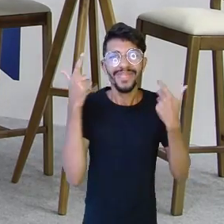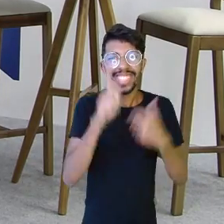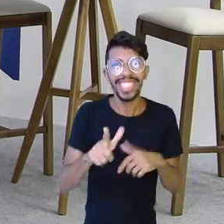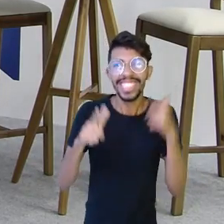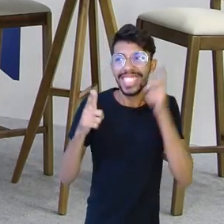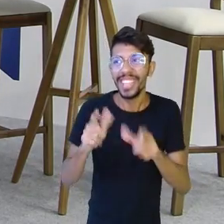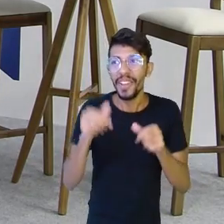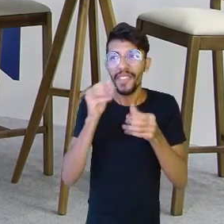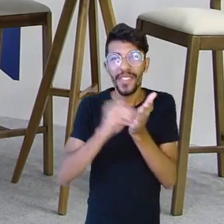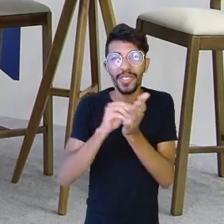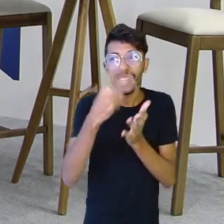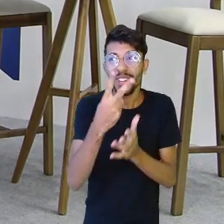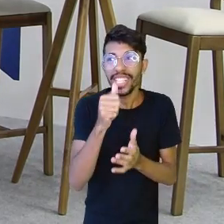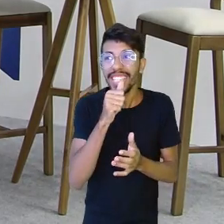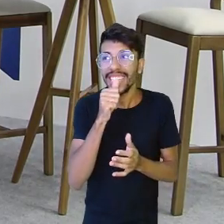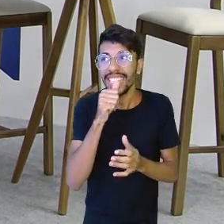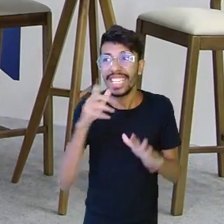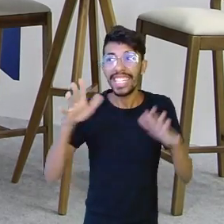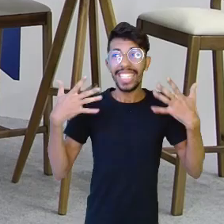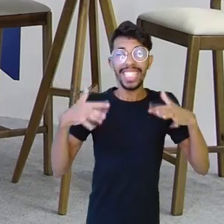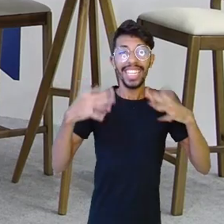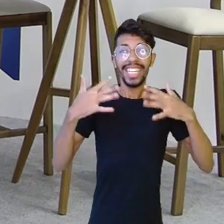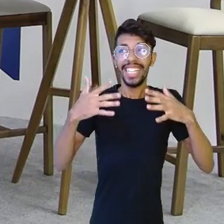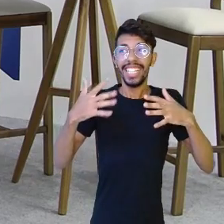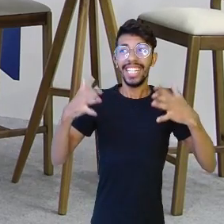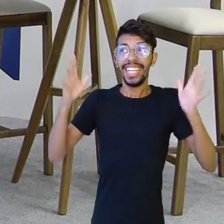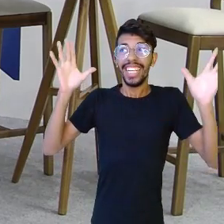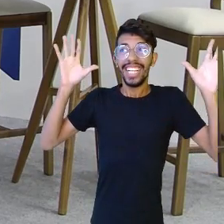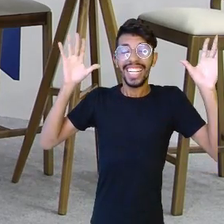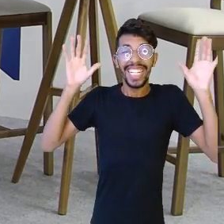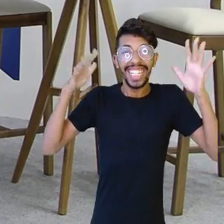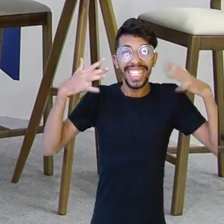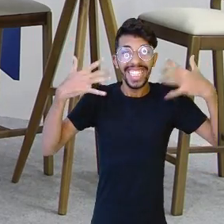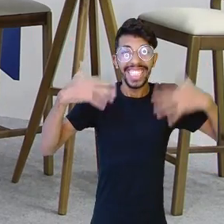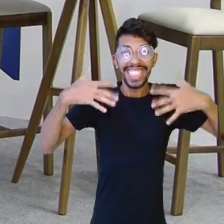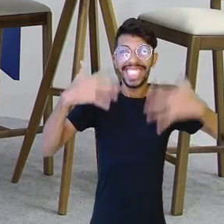faltam dois, e o negócio, e vai, e vem,